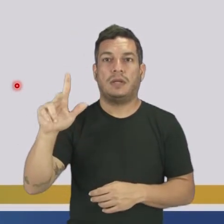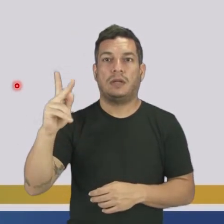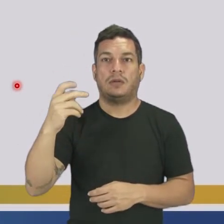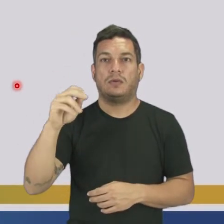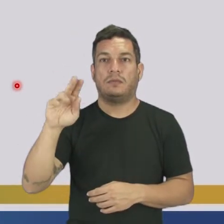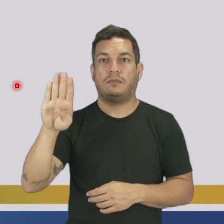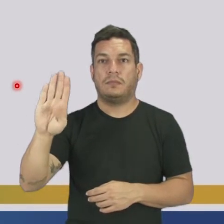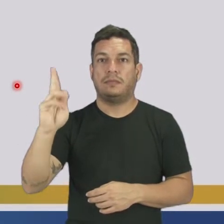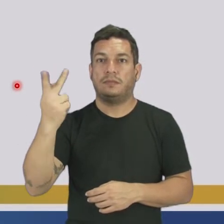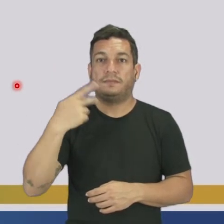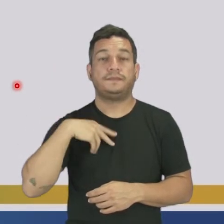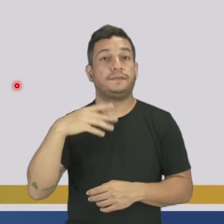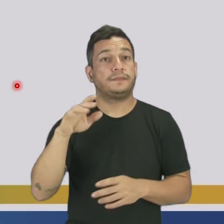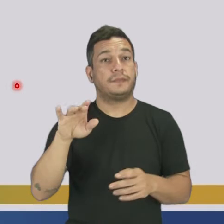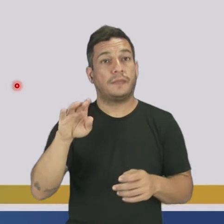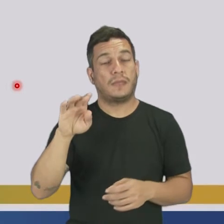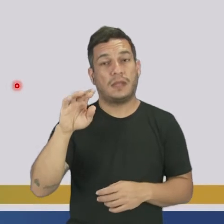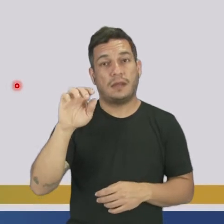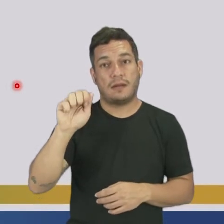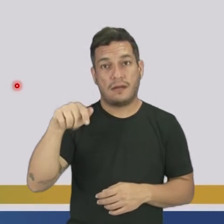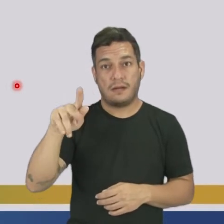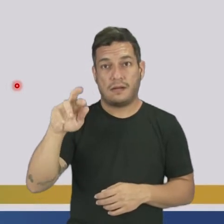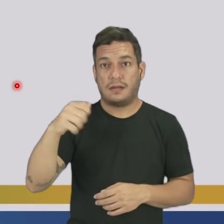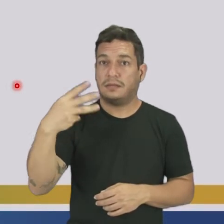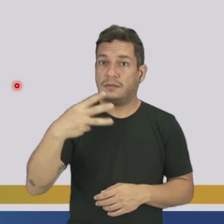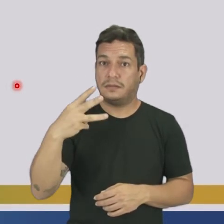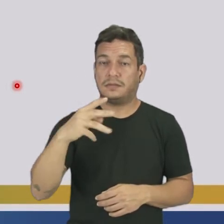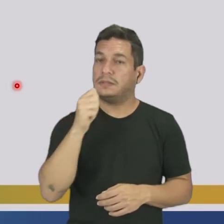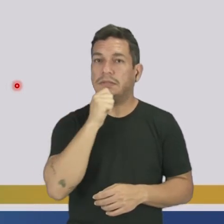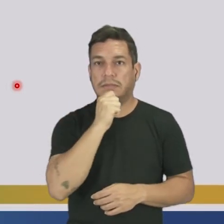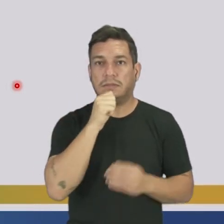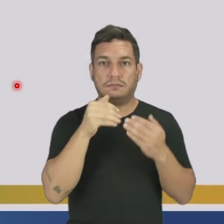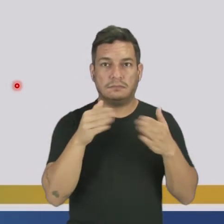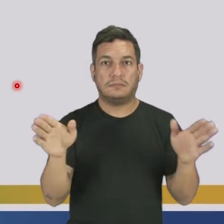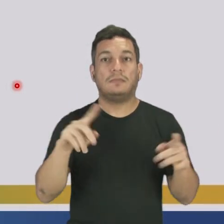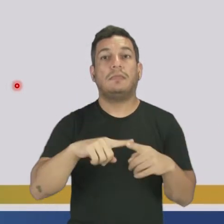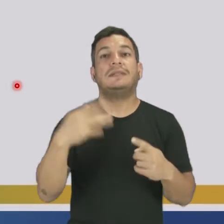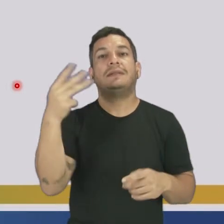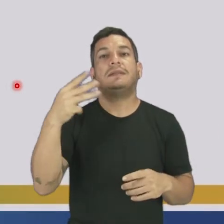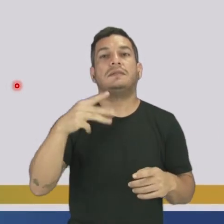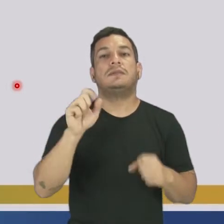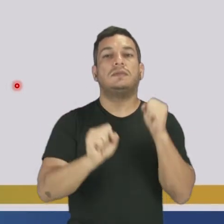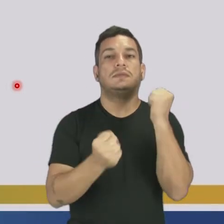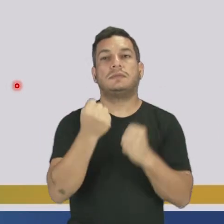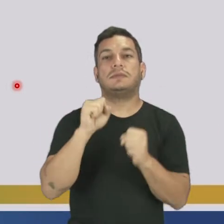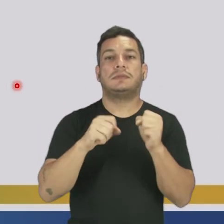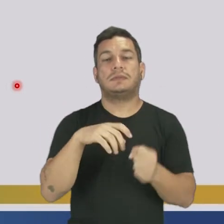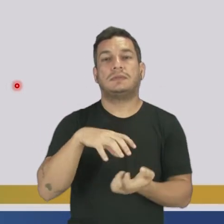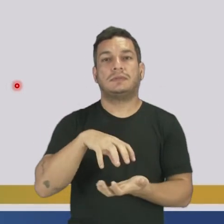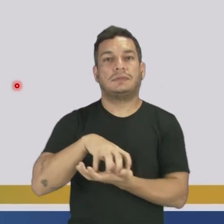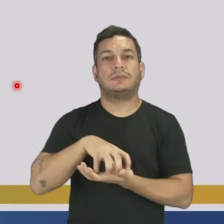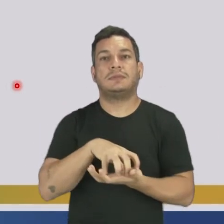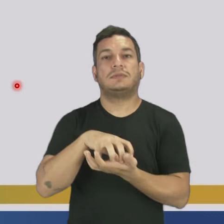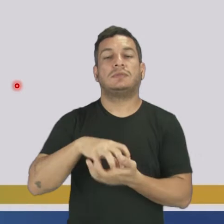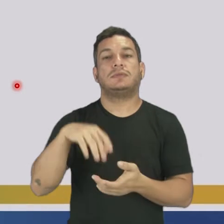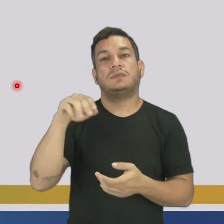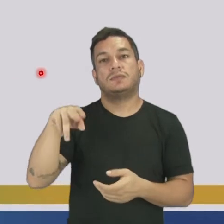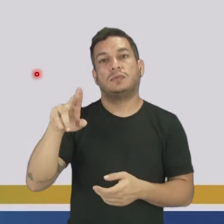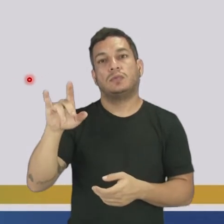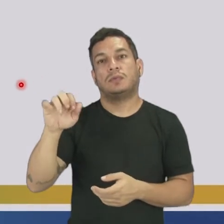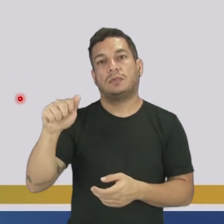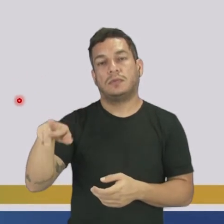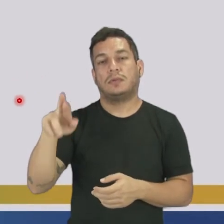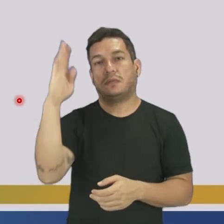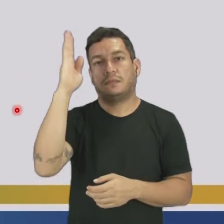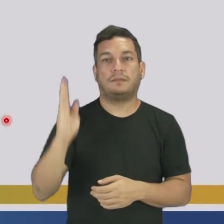Angra 3, que ainda não está em funcionamento, mas ela vai ser a terceira usina central nuclear, a terceira usina